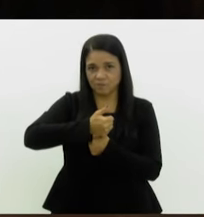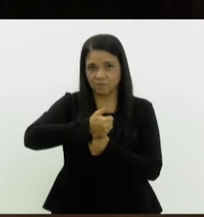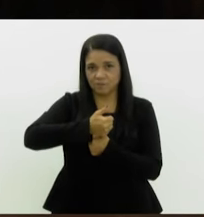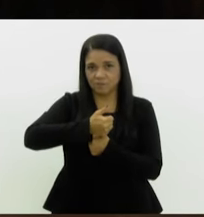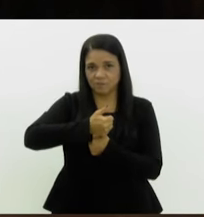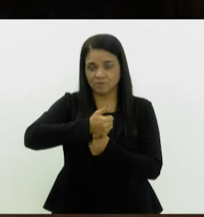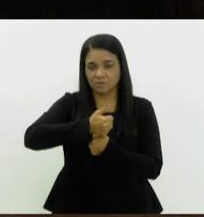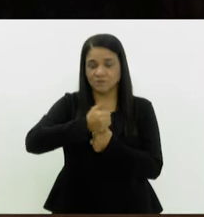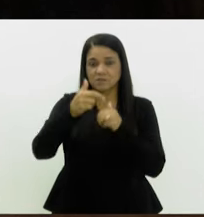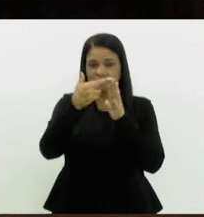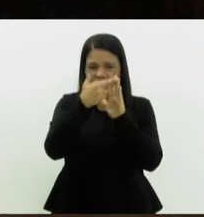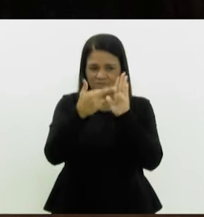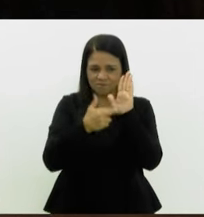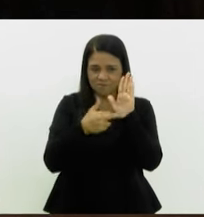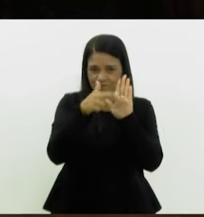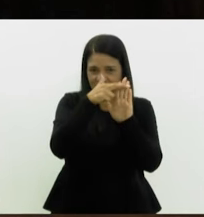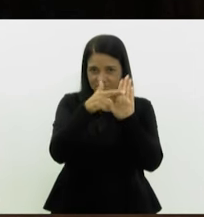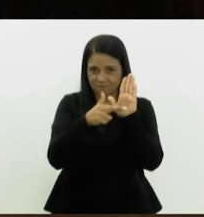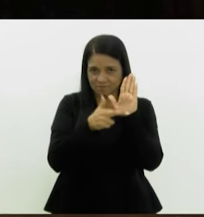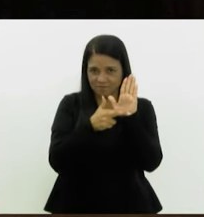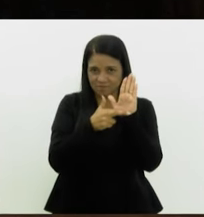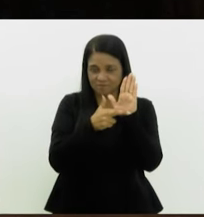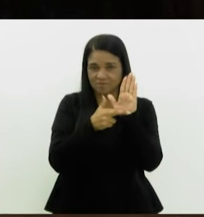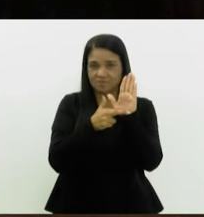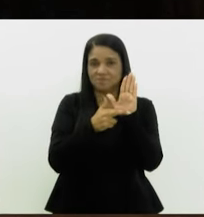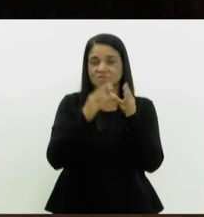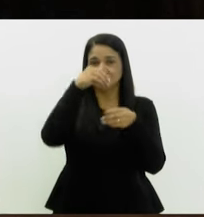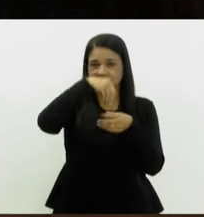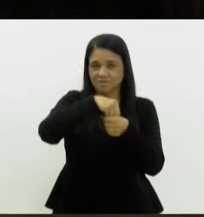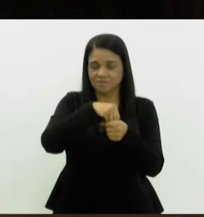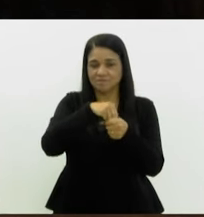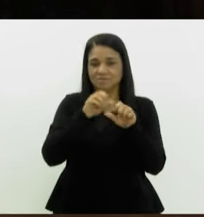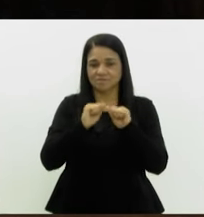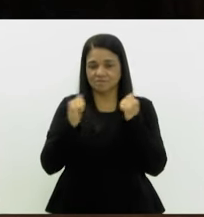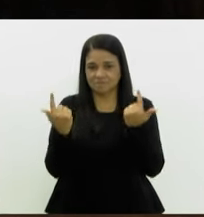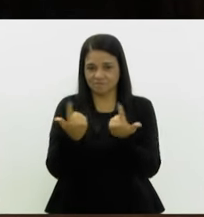de normas internas e proporcionais externas, favorável com a